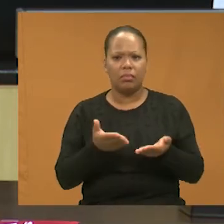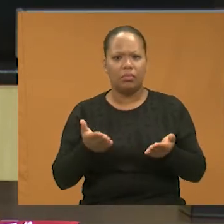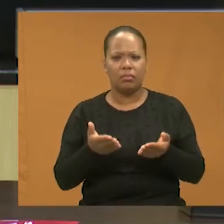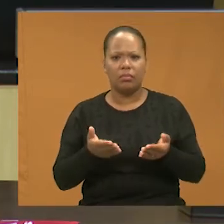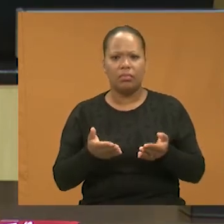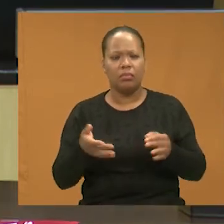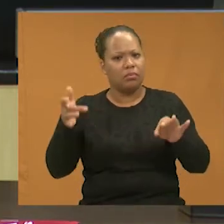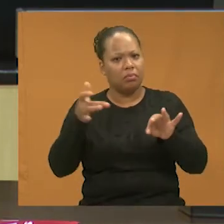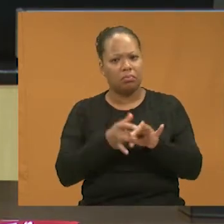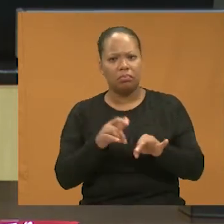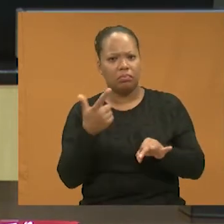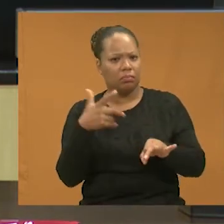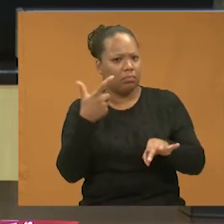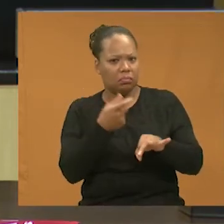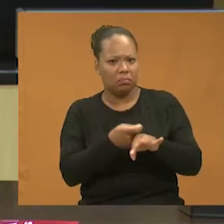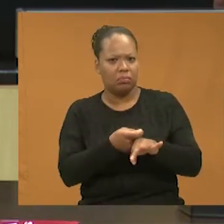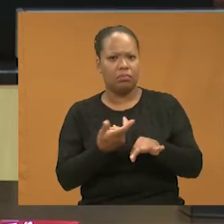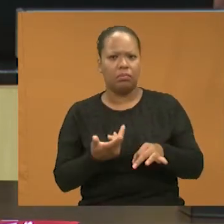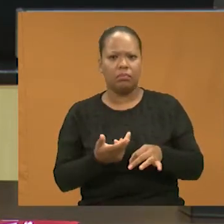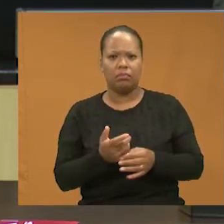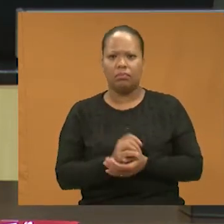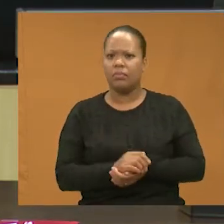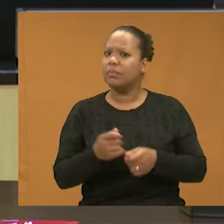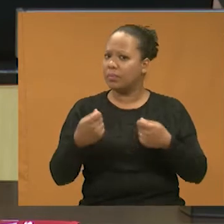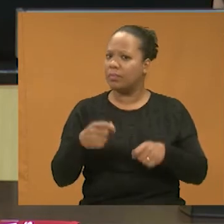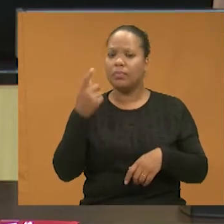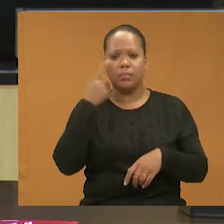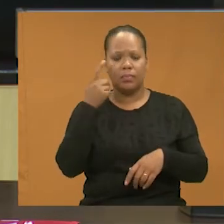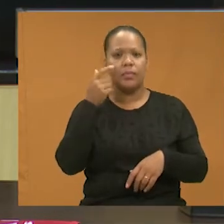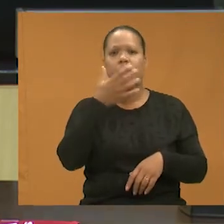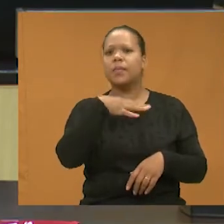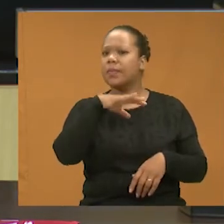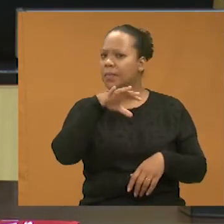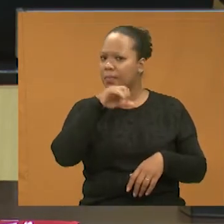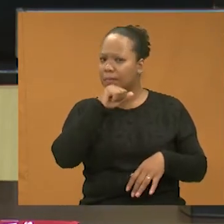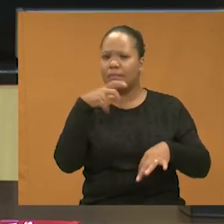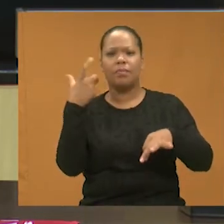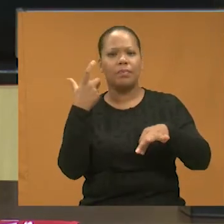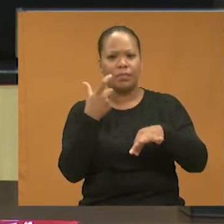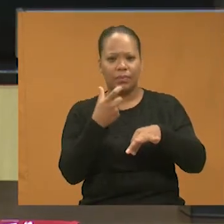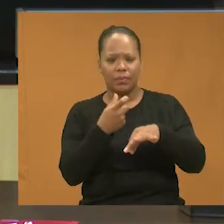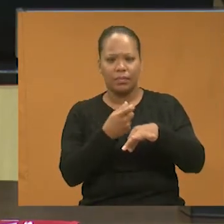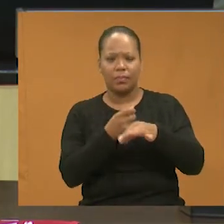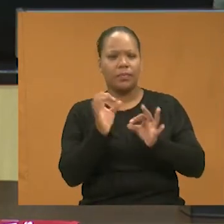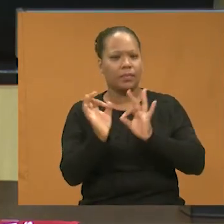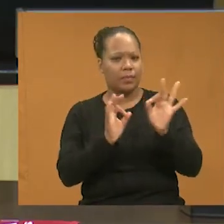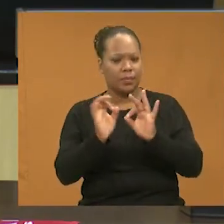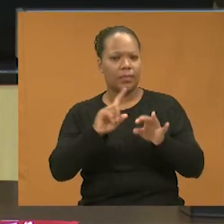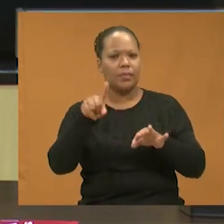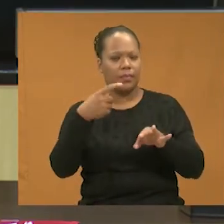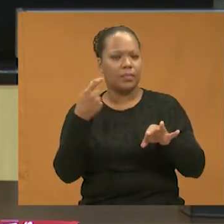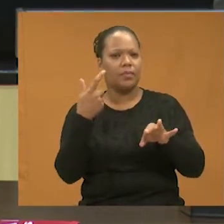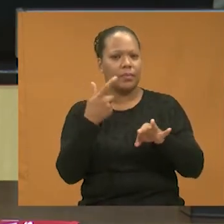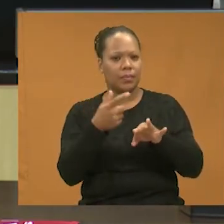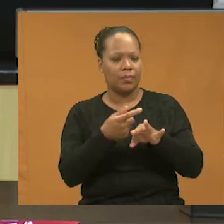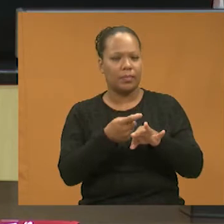sem sedação. Né? Realmente isso aí precisa ser averiguado, porque meu pai foi sedado, foi todo um preparo para poder fazer exame de próstata.